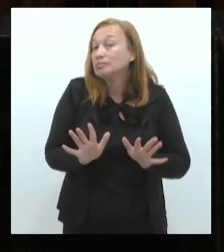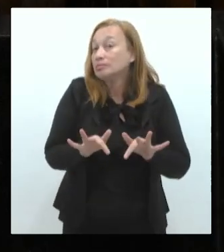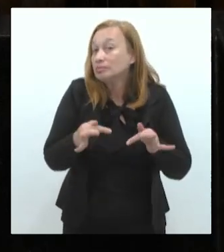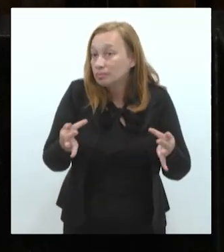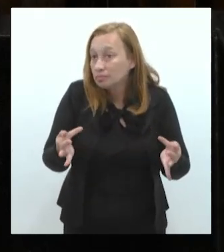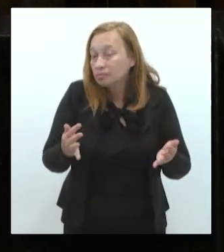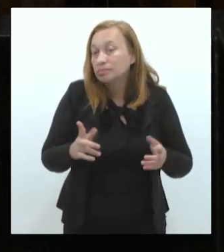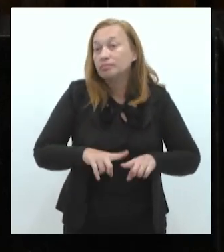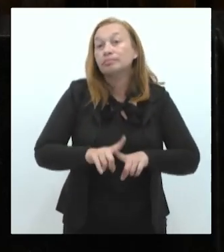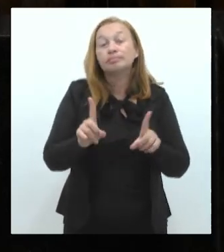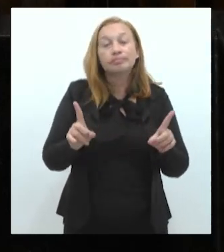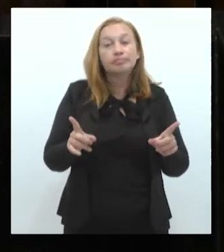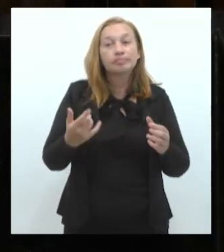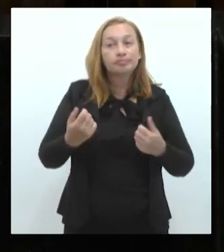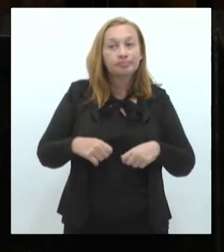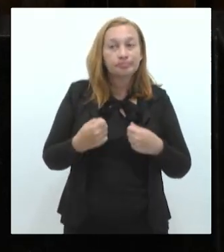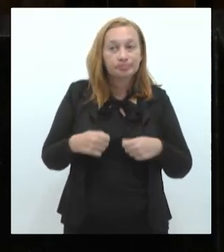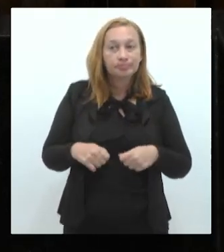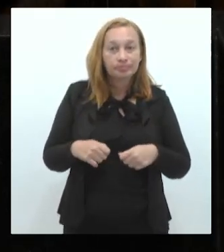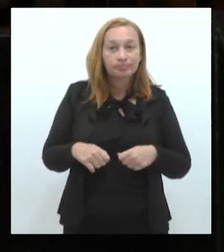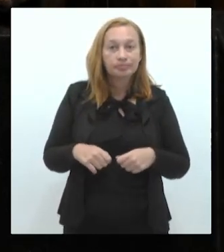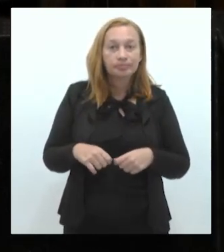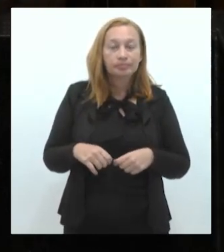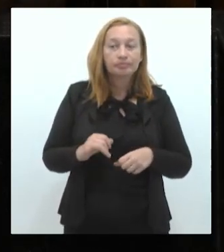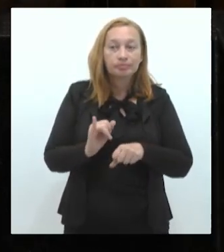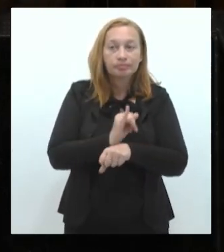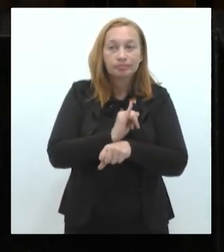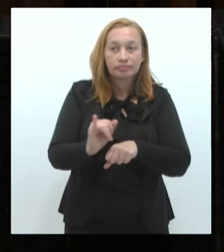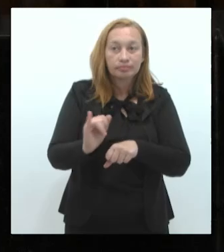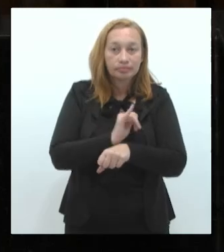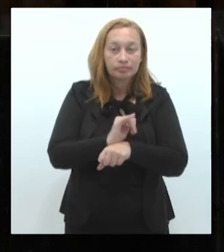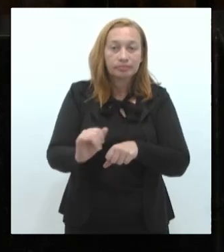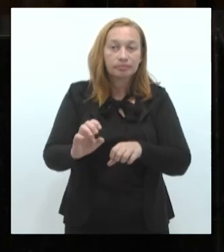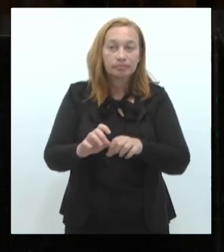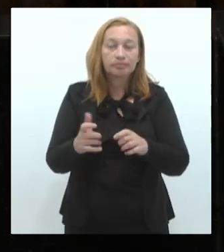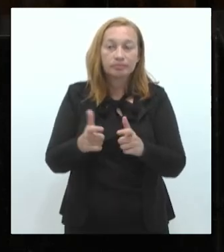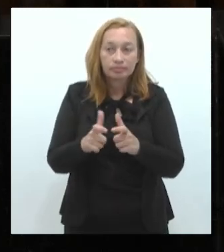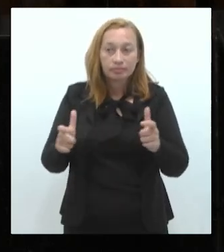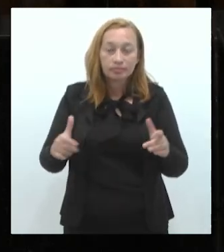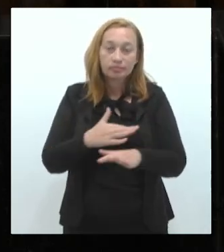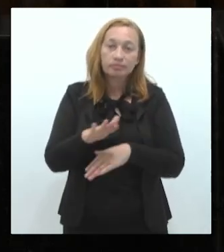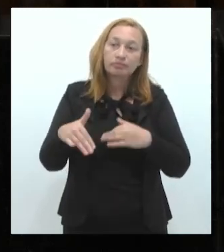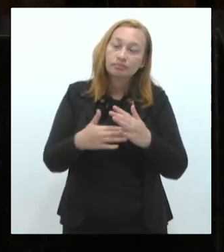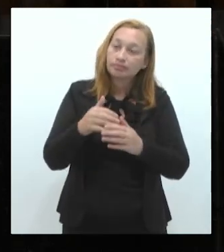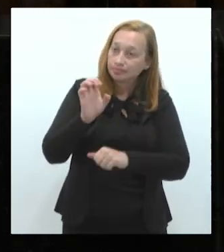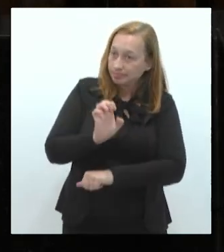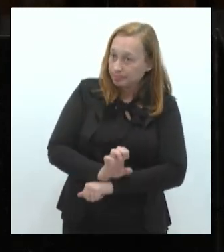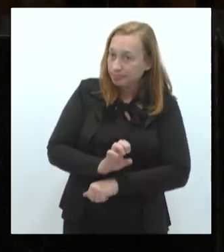Simples, mas isso precisa ter uma rede imensa, né, por todo o Estado, com